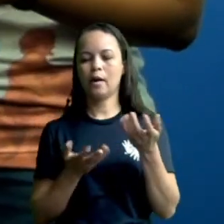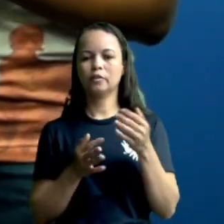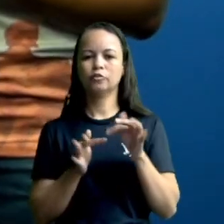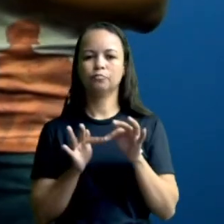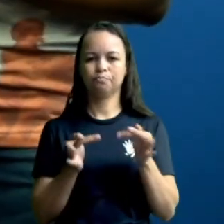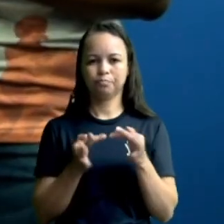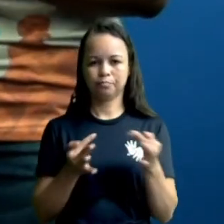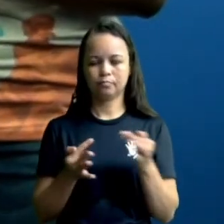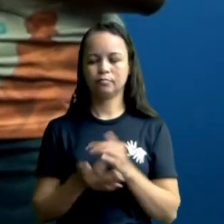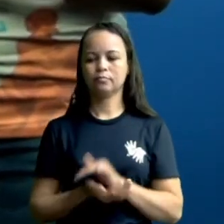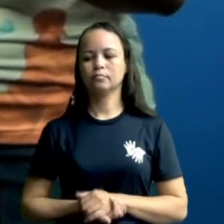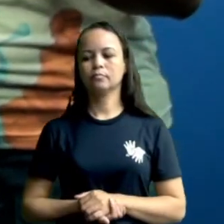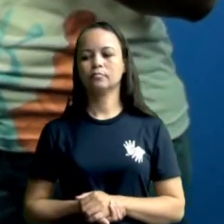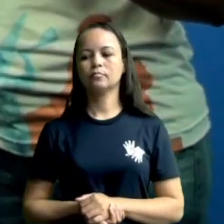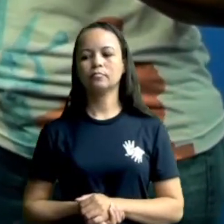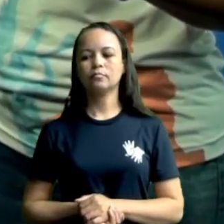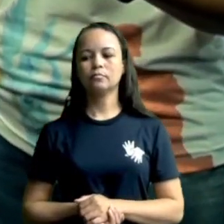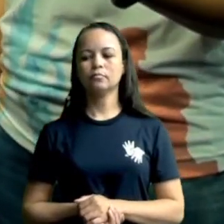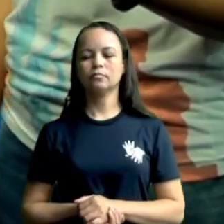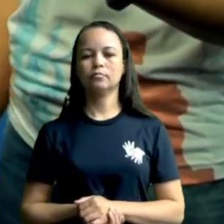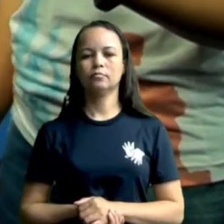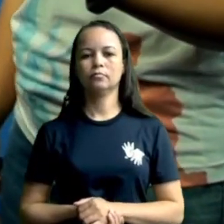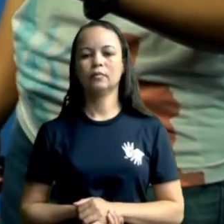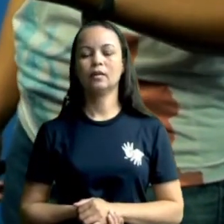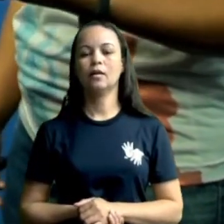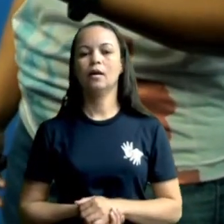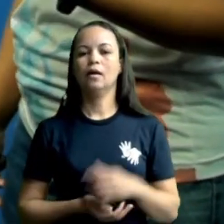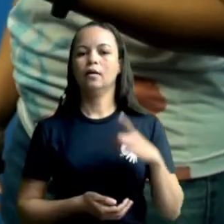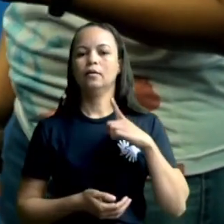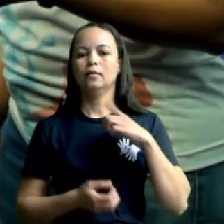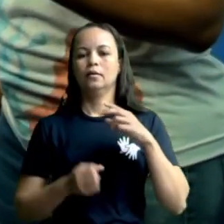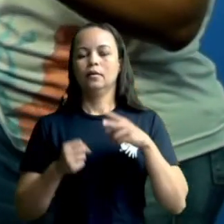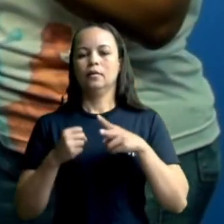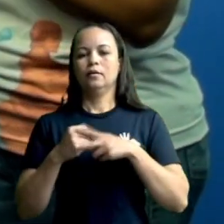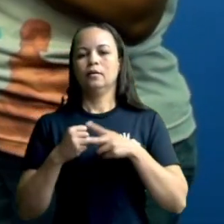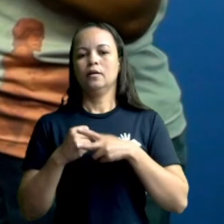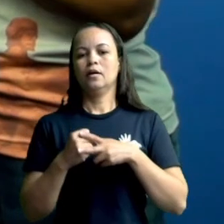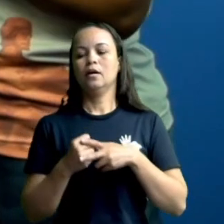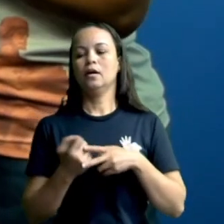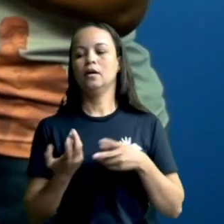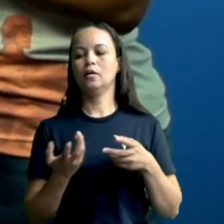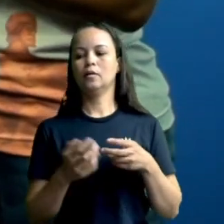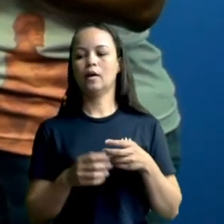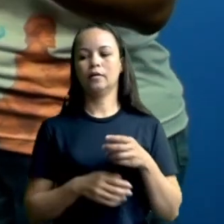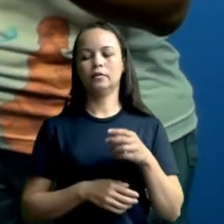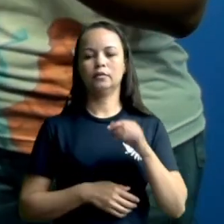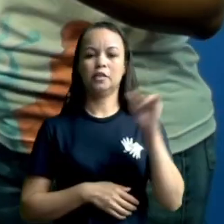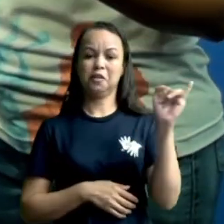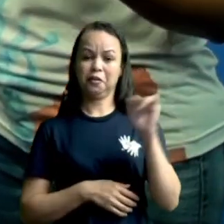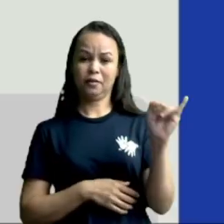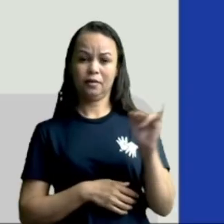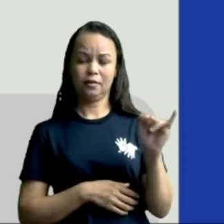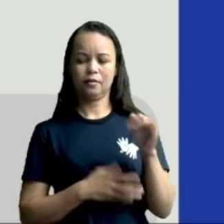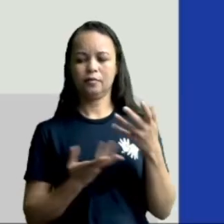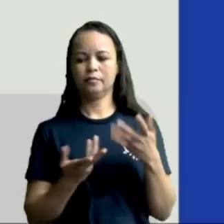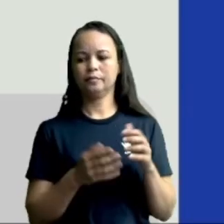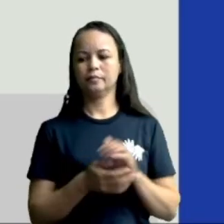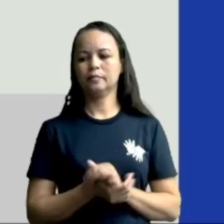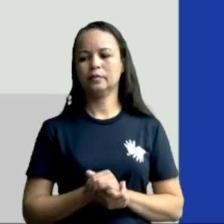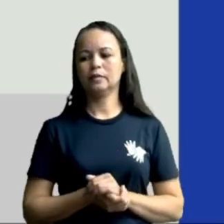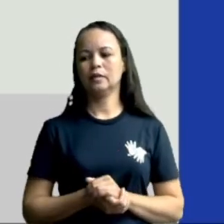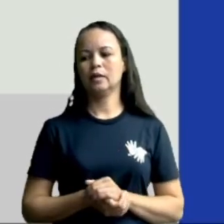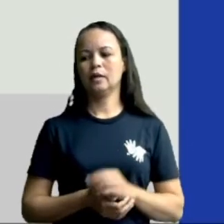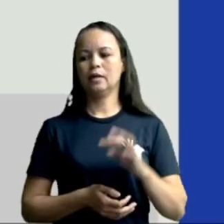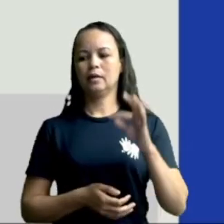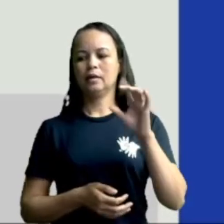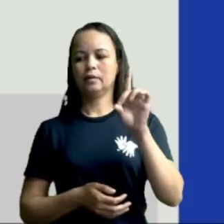certo? E a gente tem os verbos com a raiz irregular. Los verbos decir